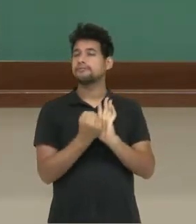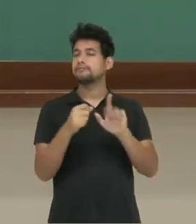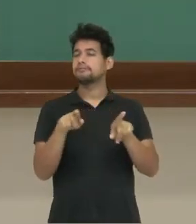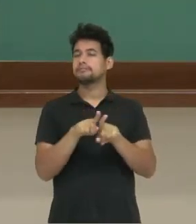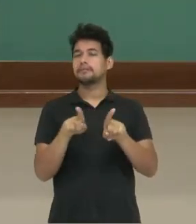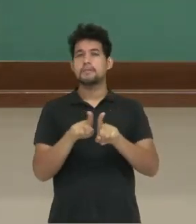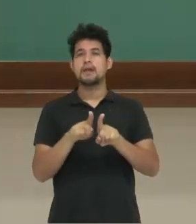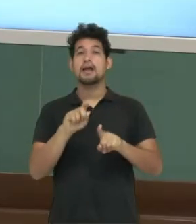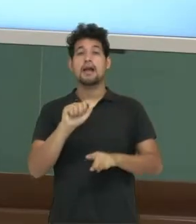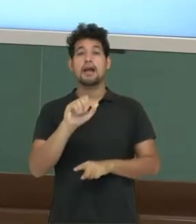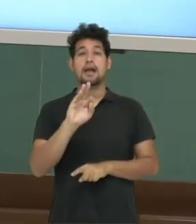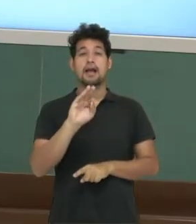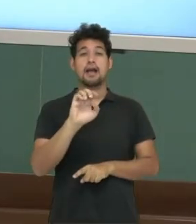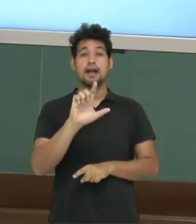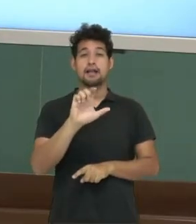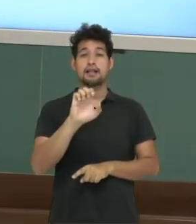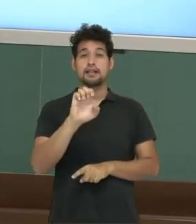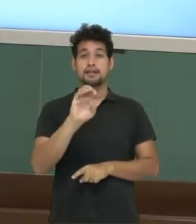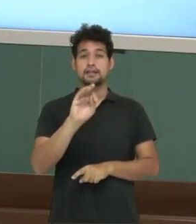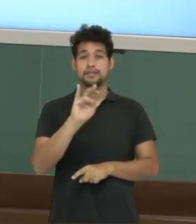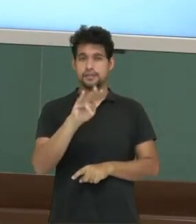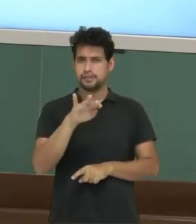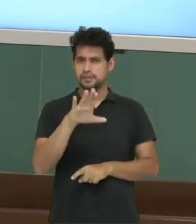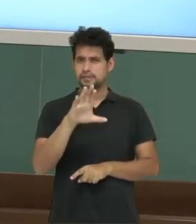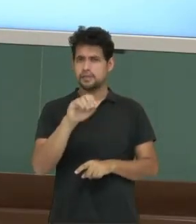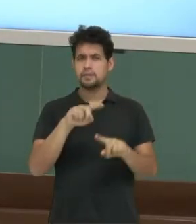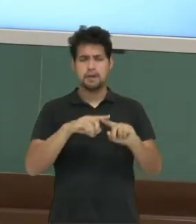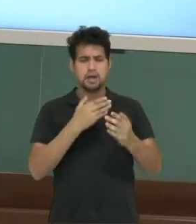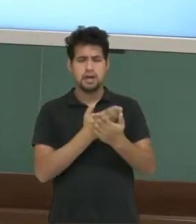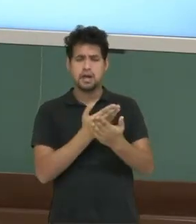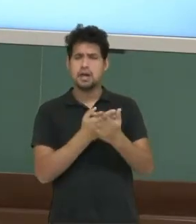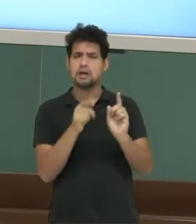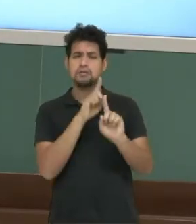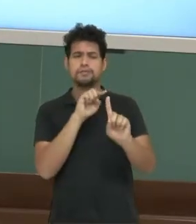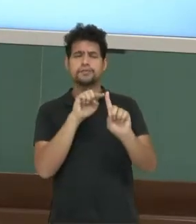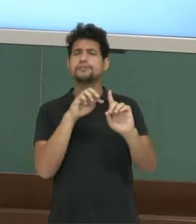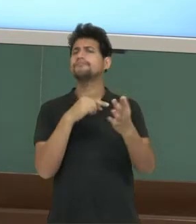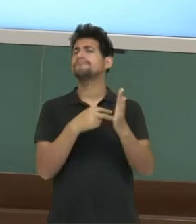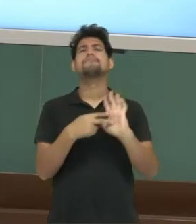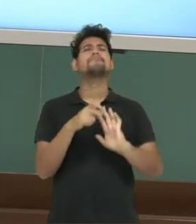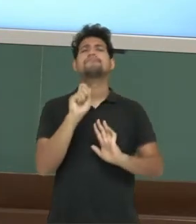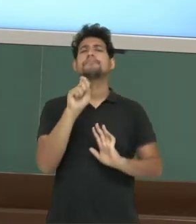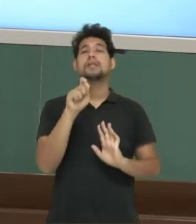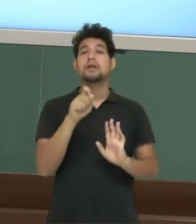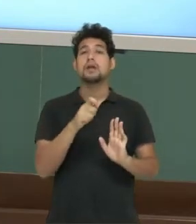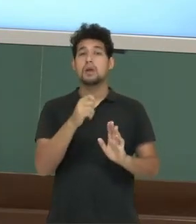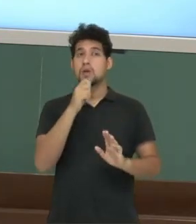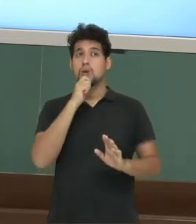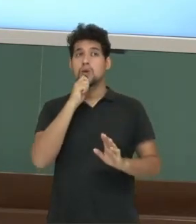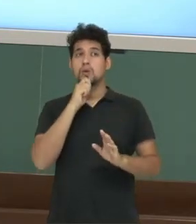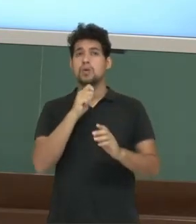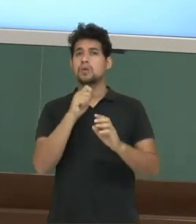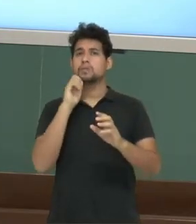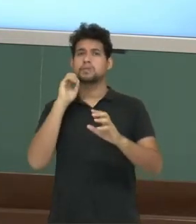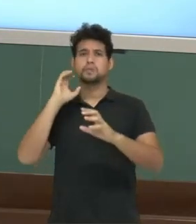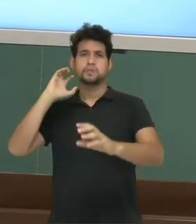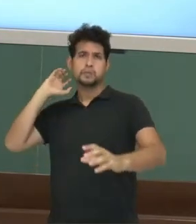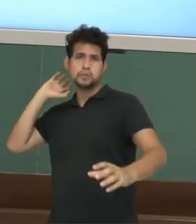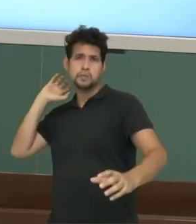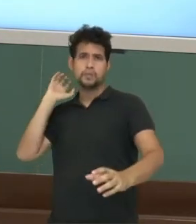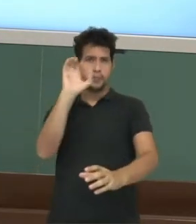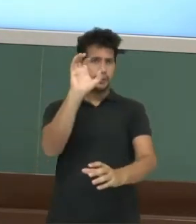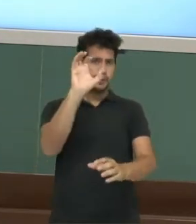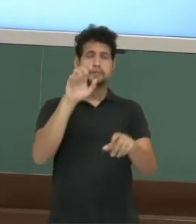atletismo. Então, para essa aula, o nosso objetivo são os arremessos e lançamentos.